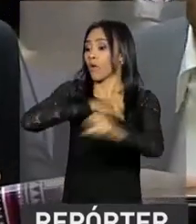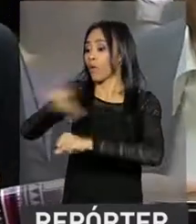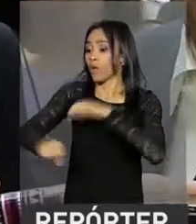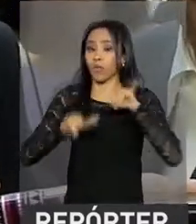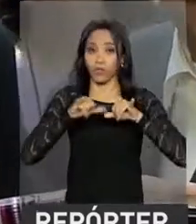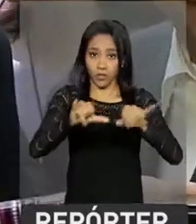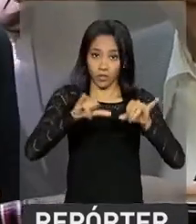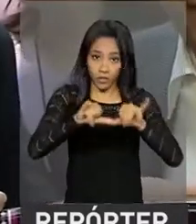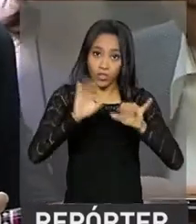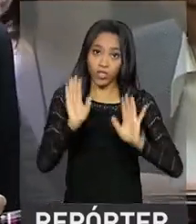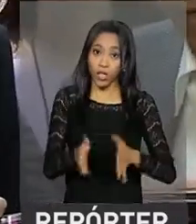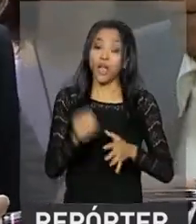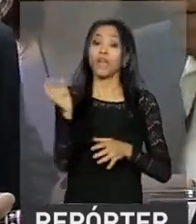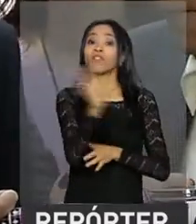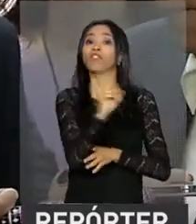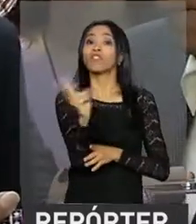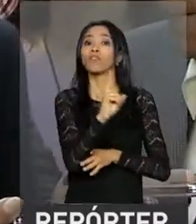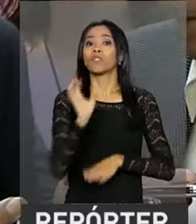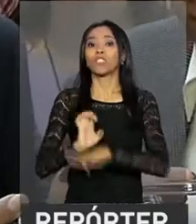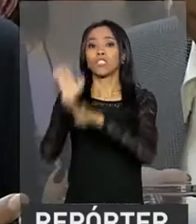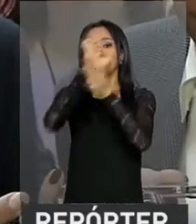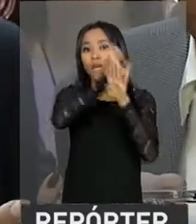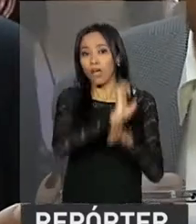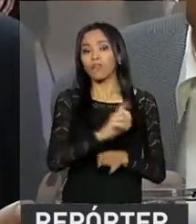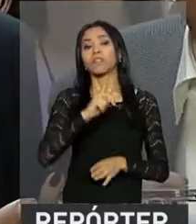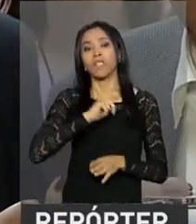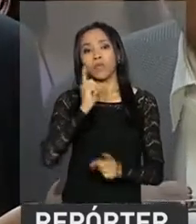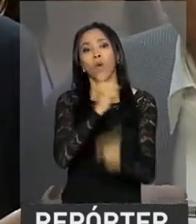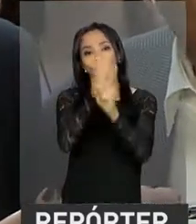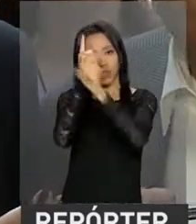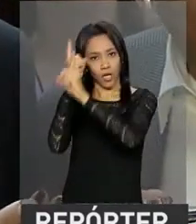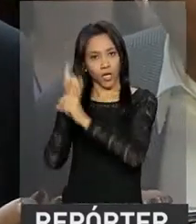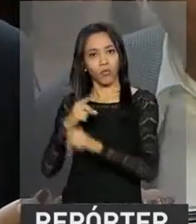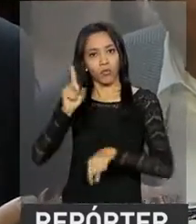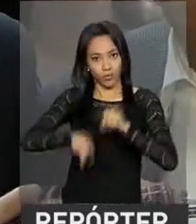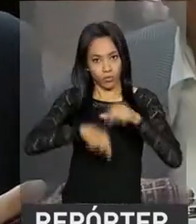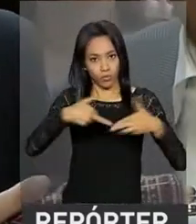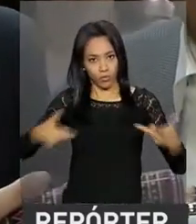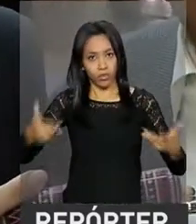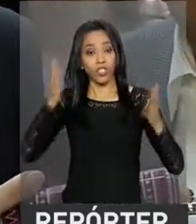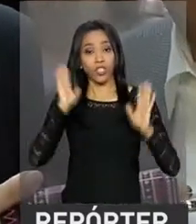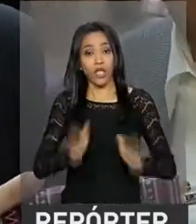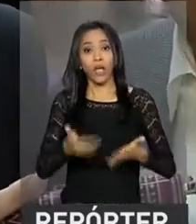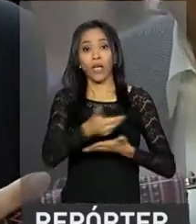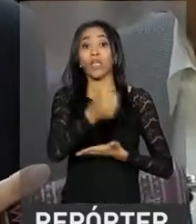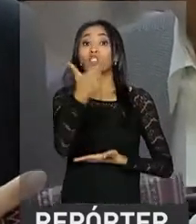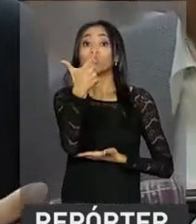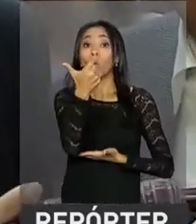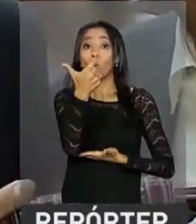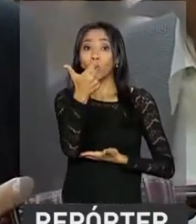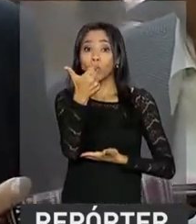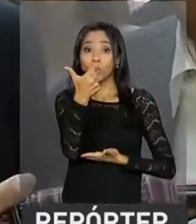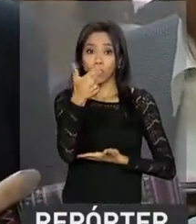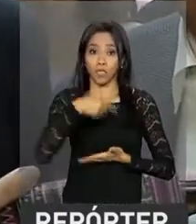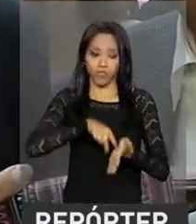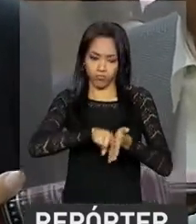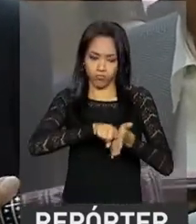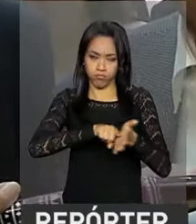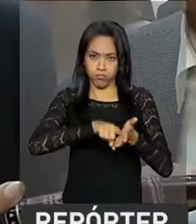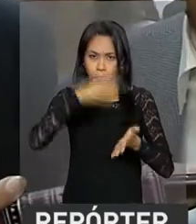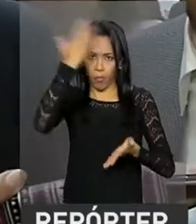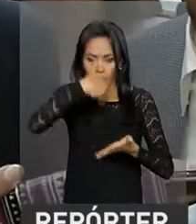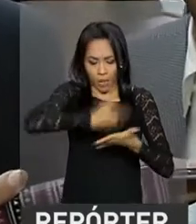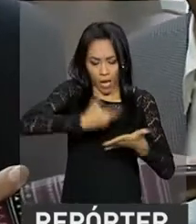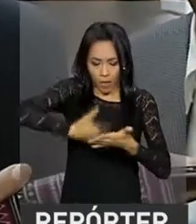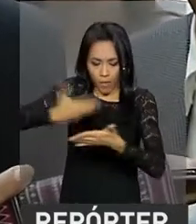em 22 estados da federação brasileira nos encontramos os produtos já tivemos 12 laudos sem nenhum problema os outros estão